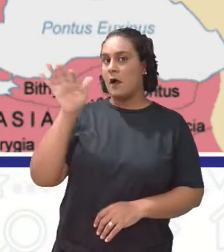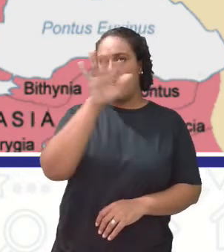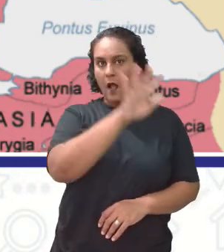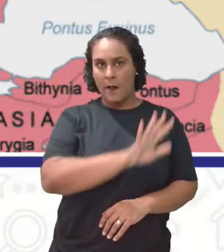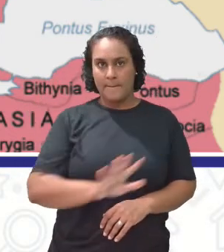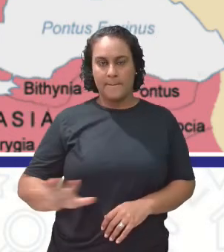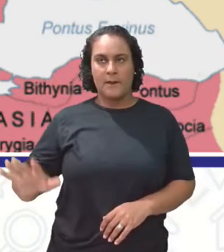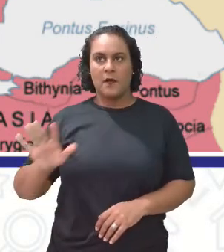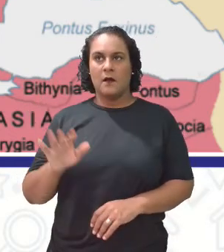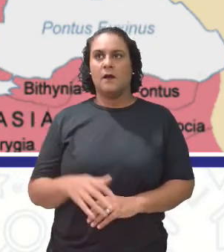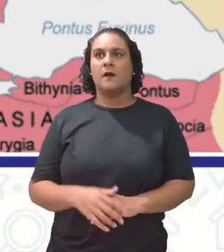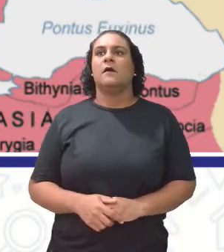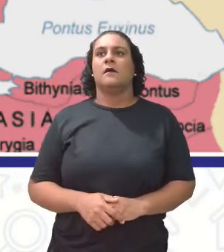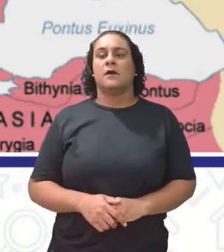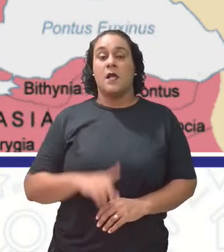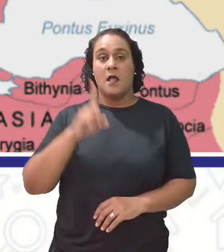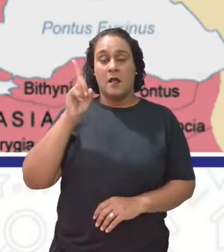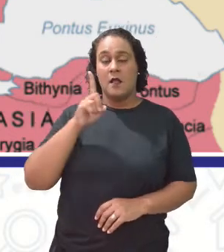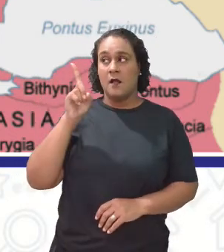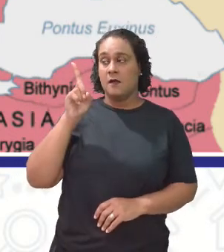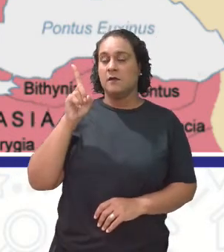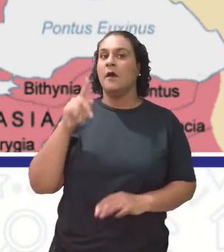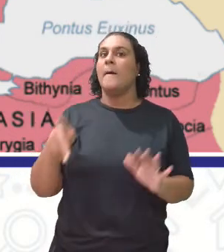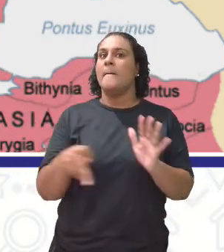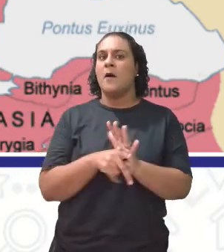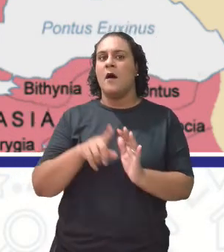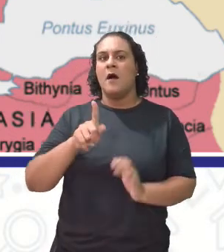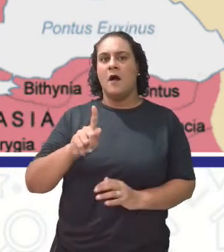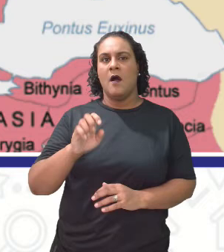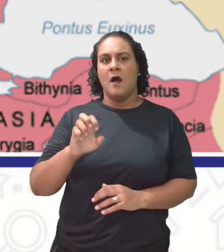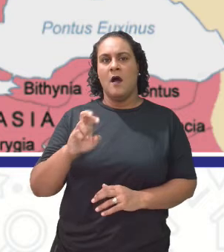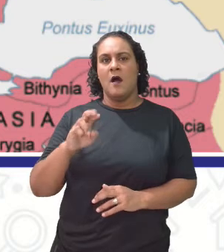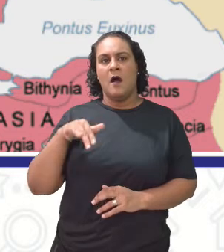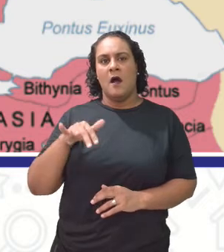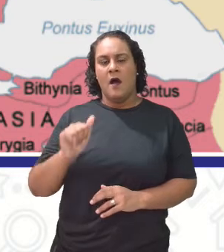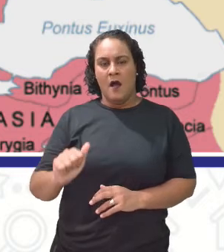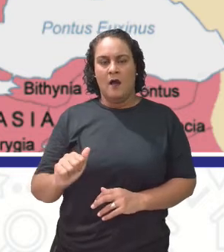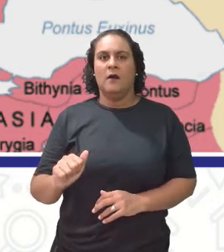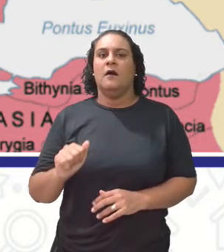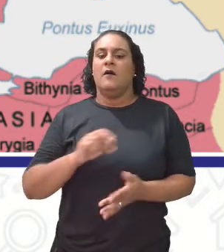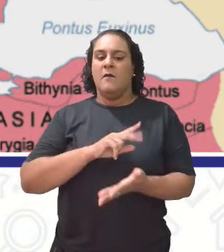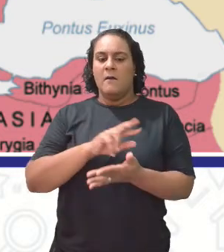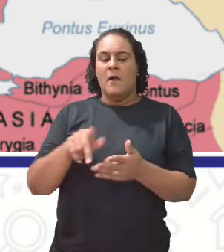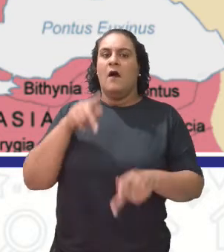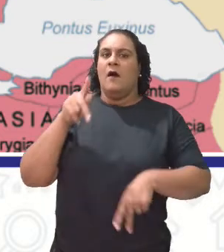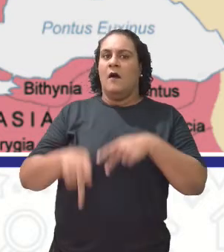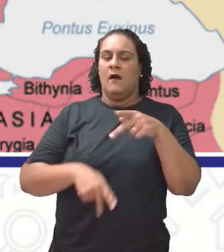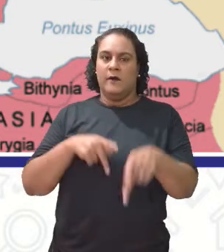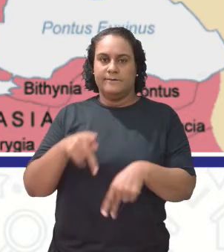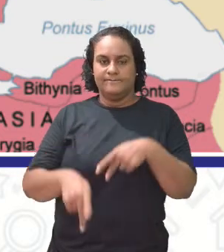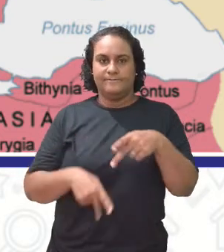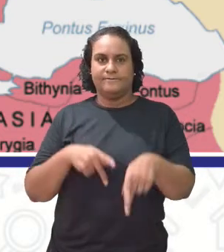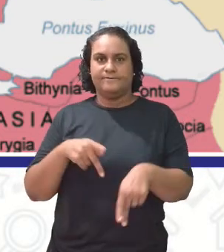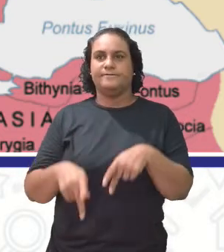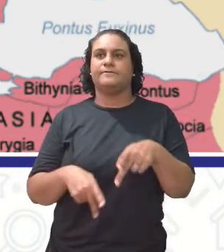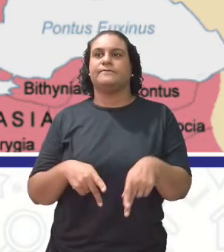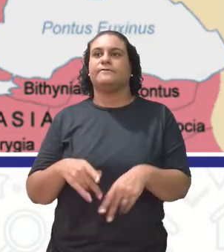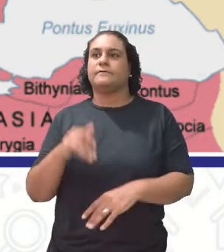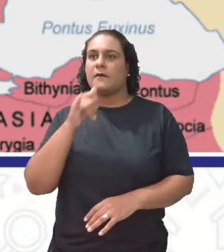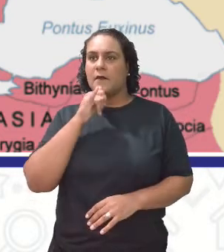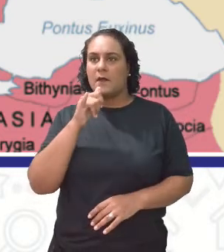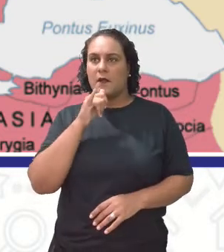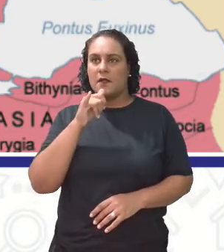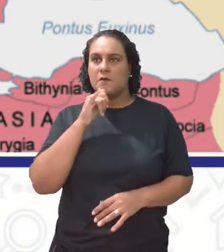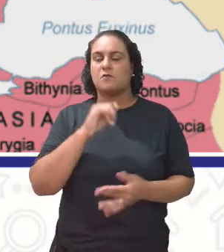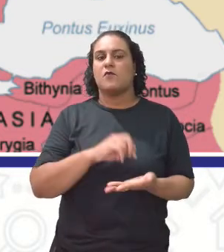ok? E aqui a região da Germânia, né? Com vários povos, certo? Então, por exemplo, os